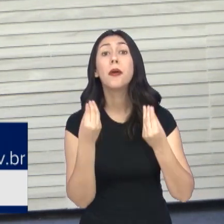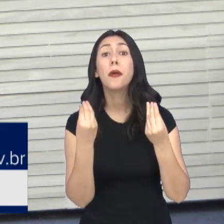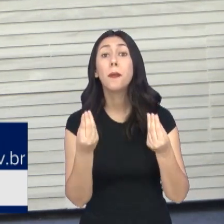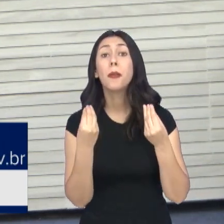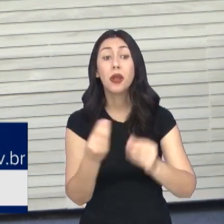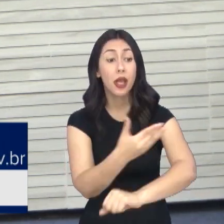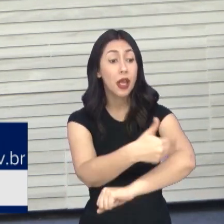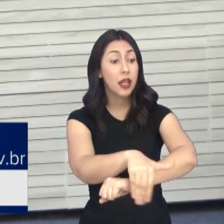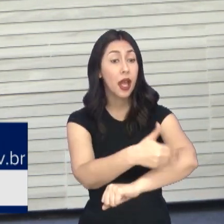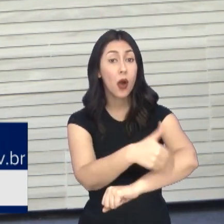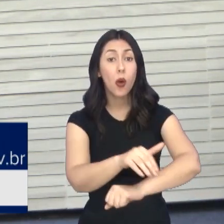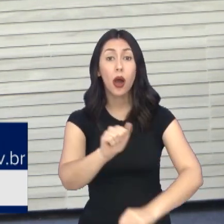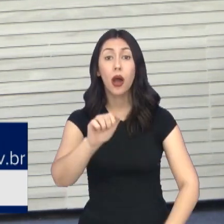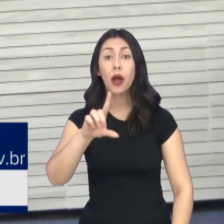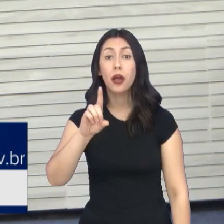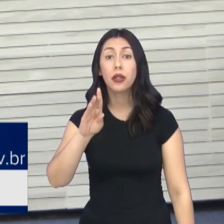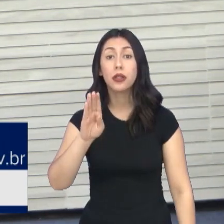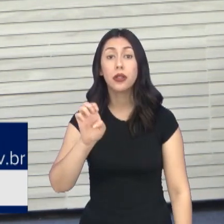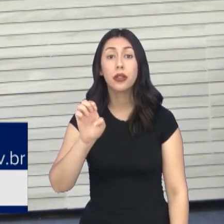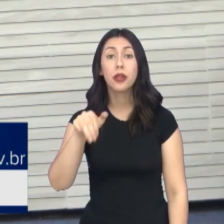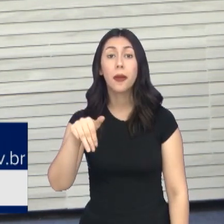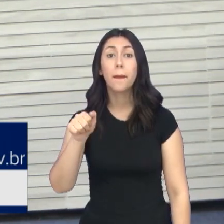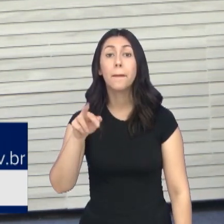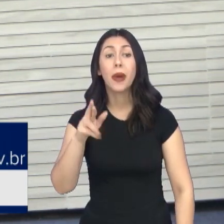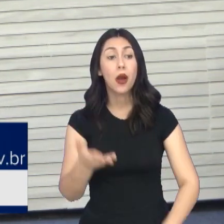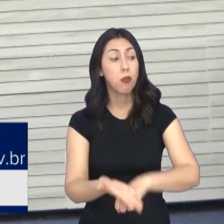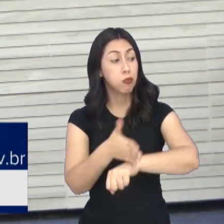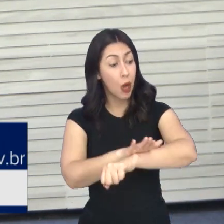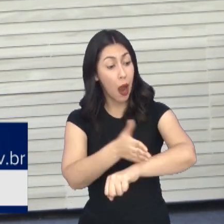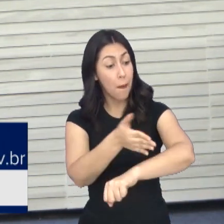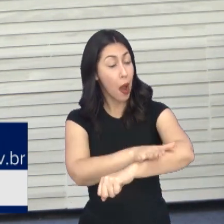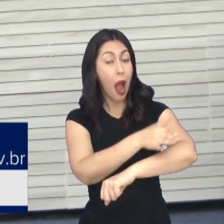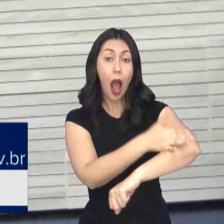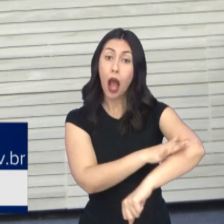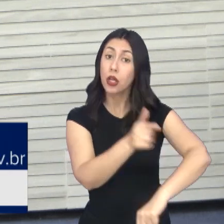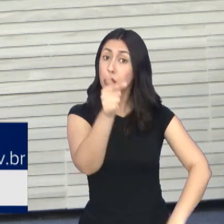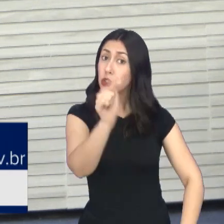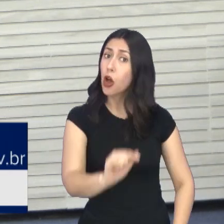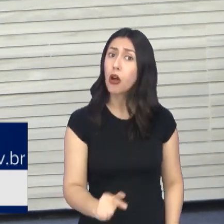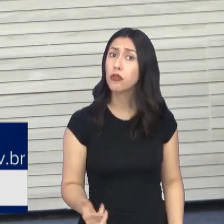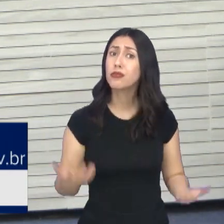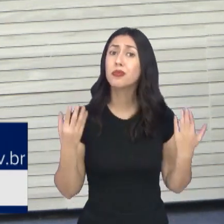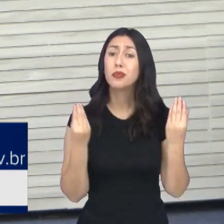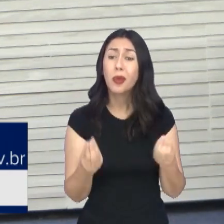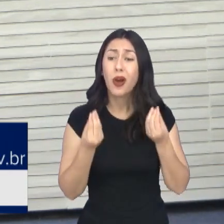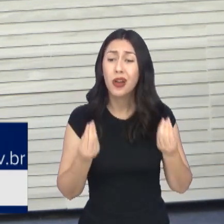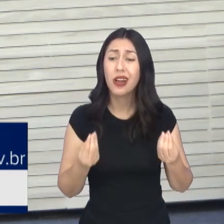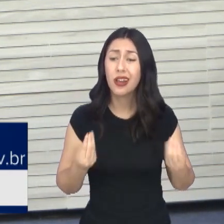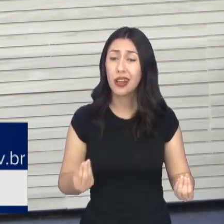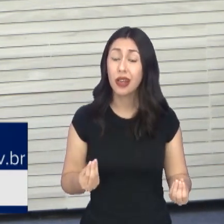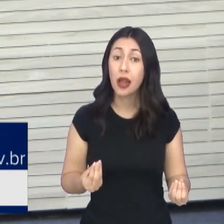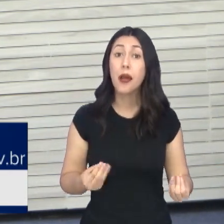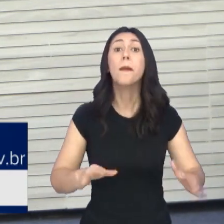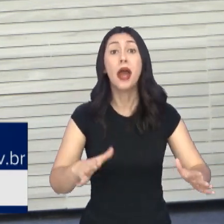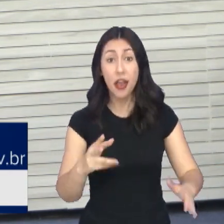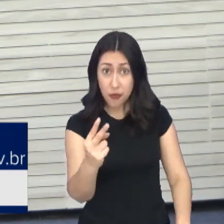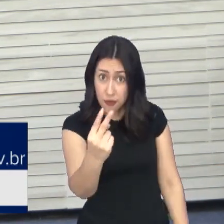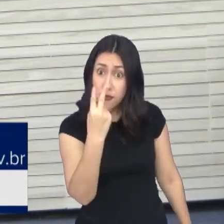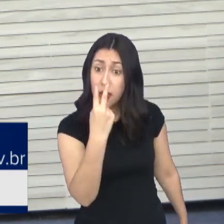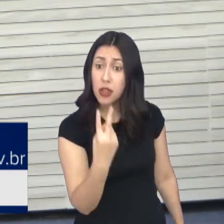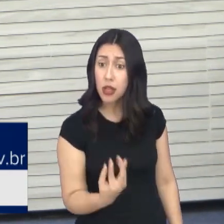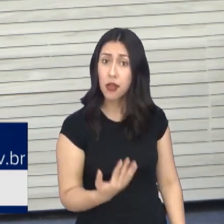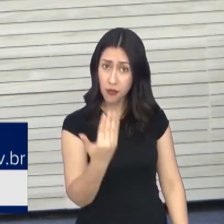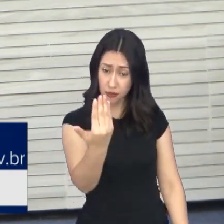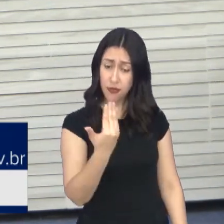Avenida Ademar de Barros. Para quê? Qual o problema do asfalto da Avenida Ademar de Barros? Mas olha aqui no meu olho, quem quiser debater comigo,